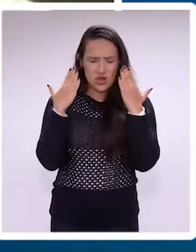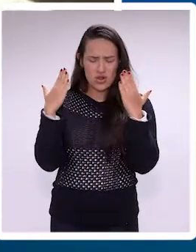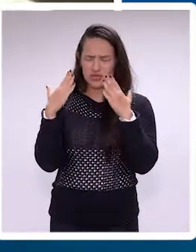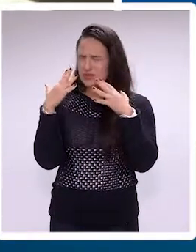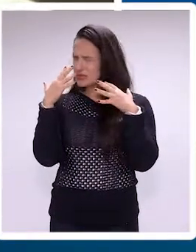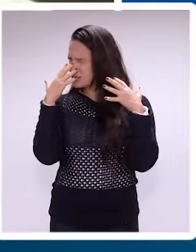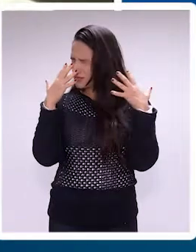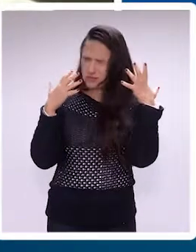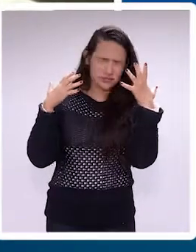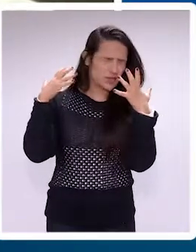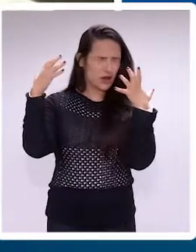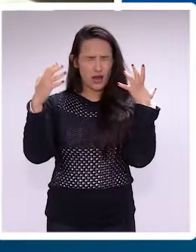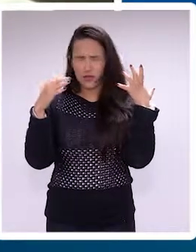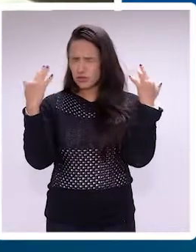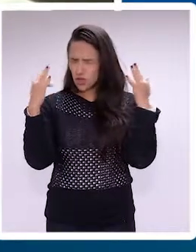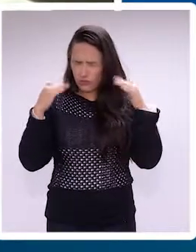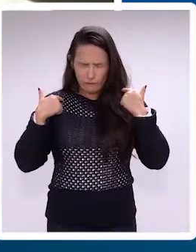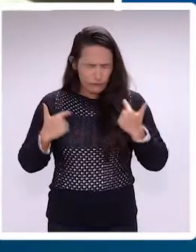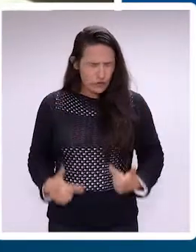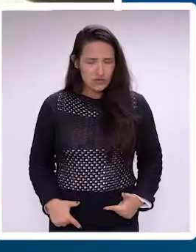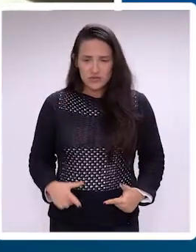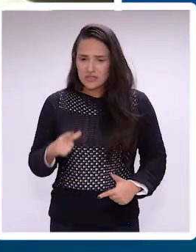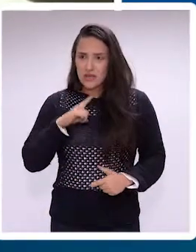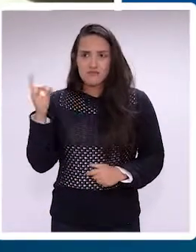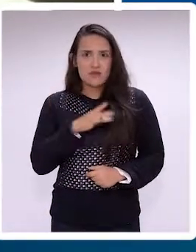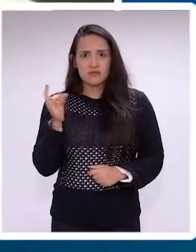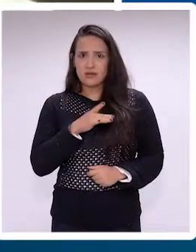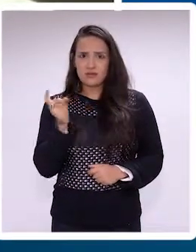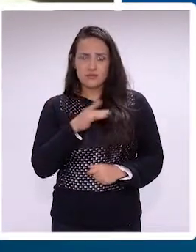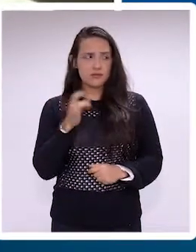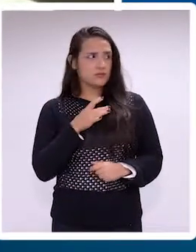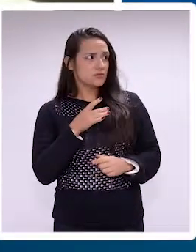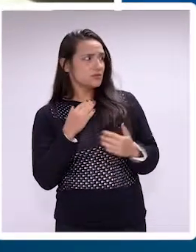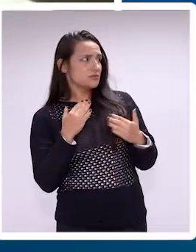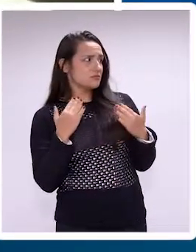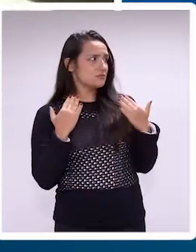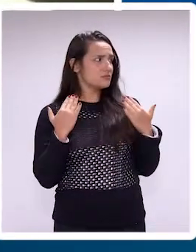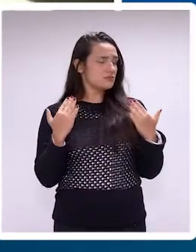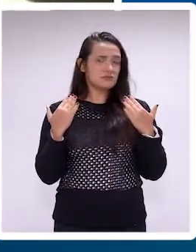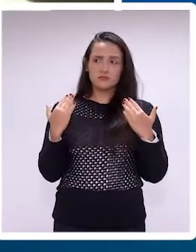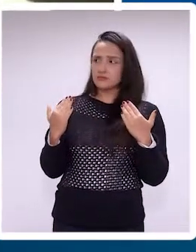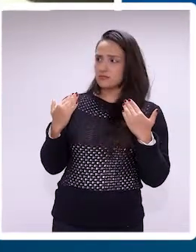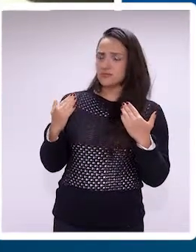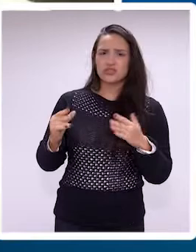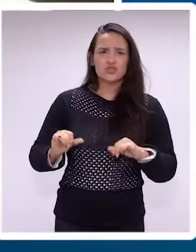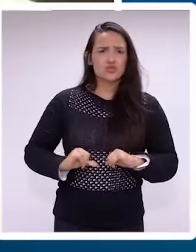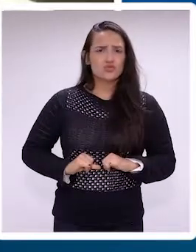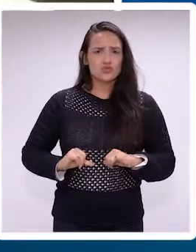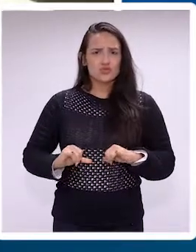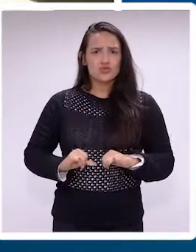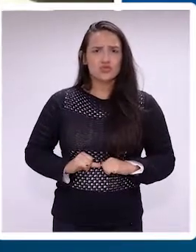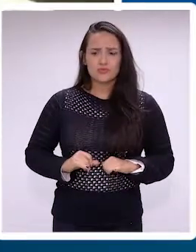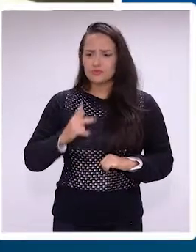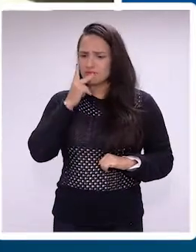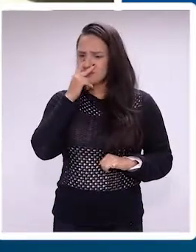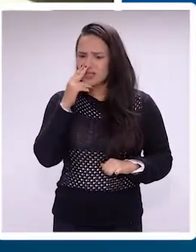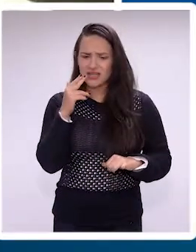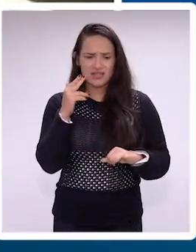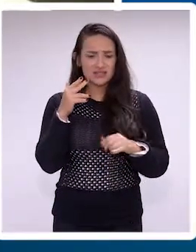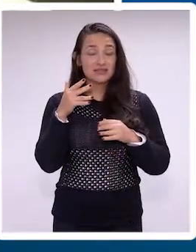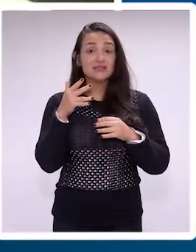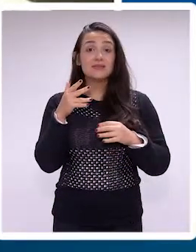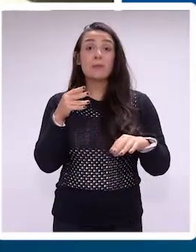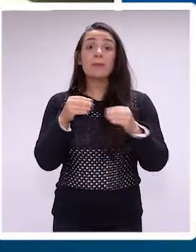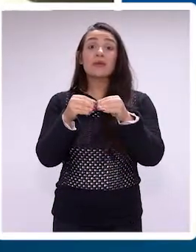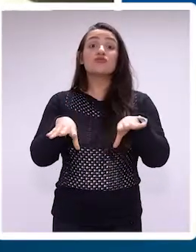física, psicológica, me traga um medo excessivo, me traga sofrimento e